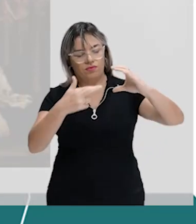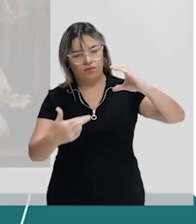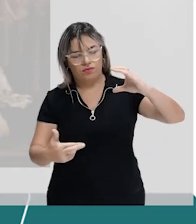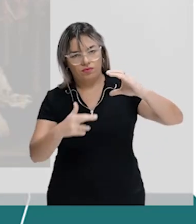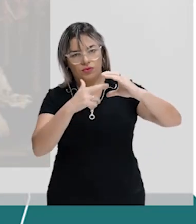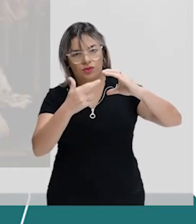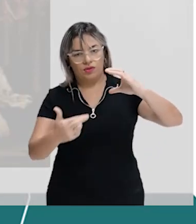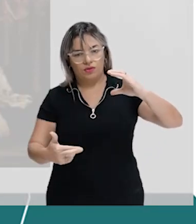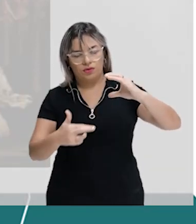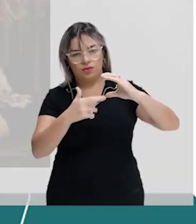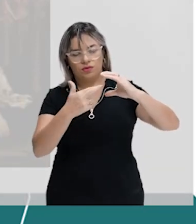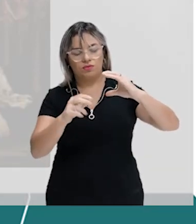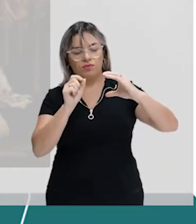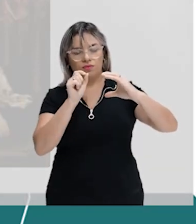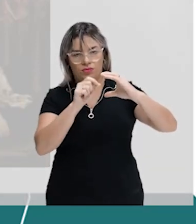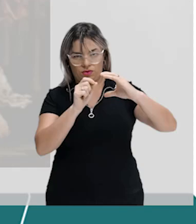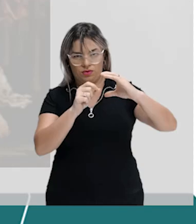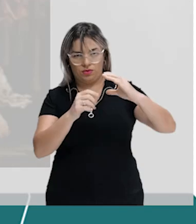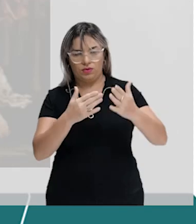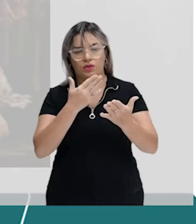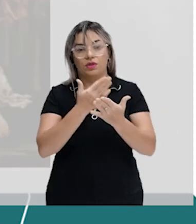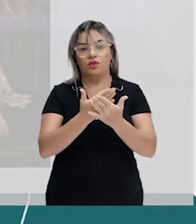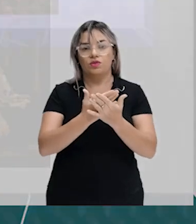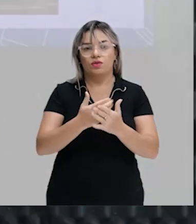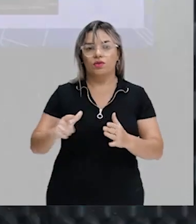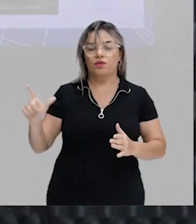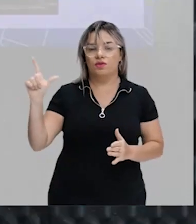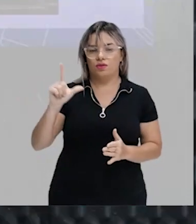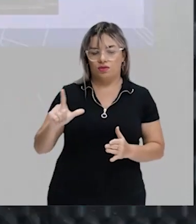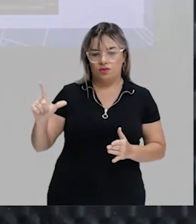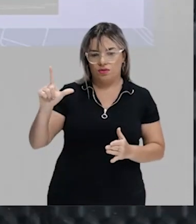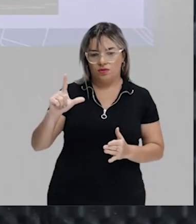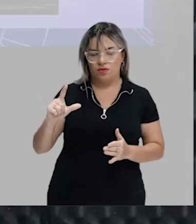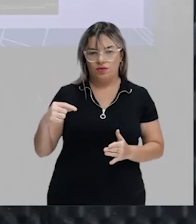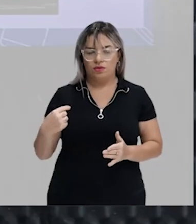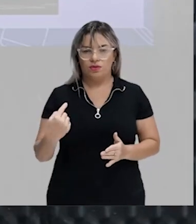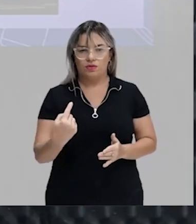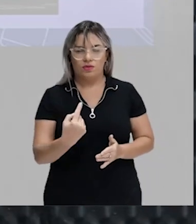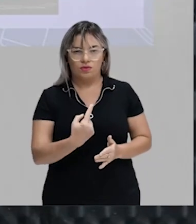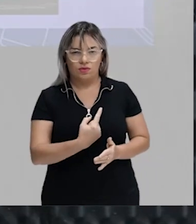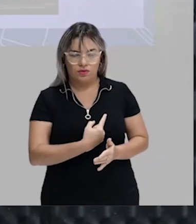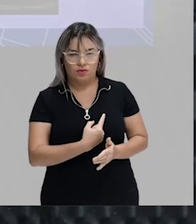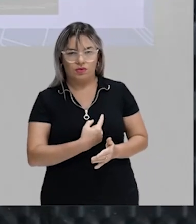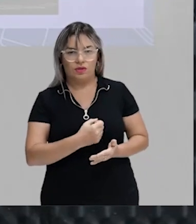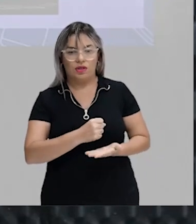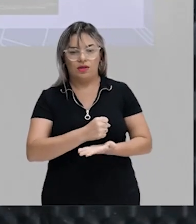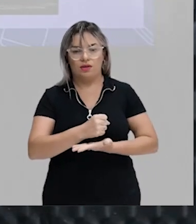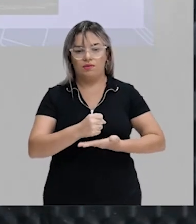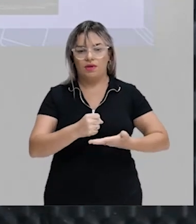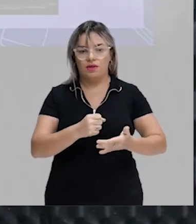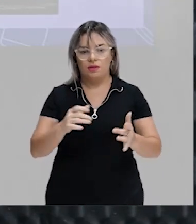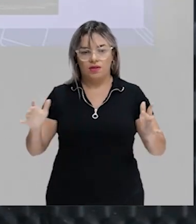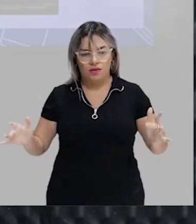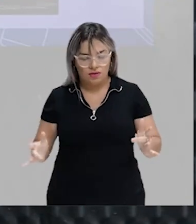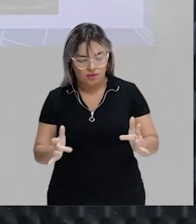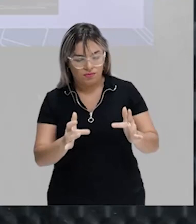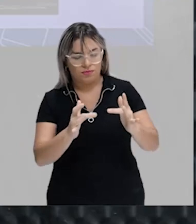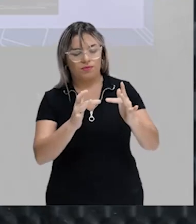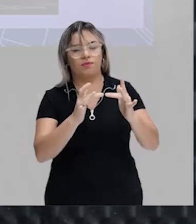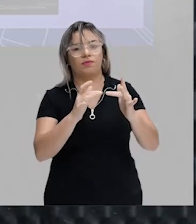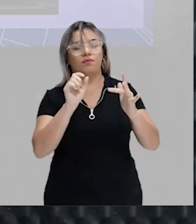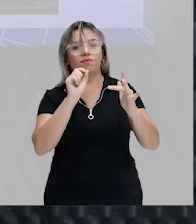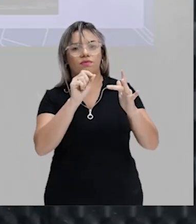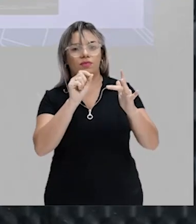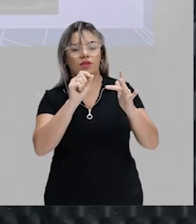Renascimento, certo? E quando nós estudamos a literatura, para nós interessa o classicismo, tá bom?